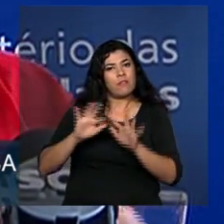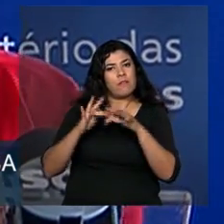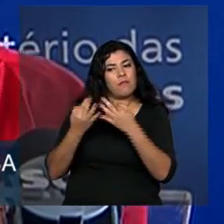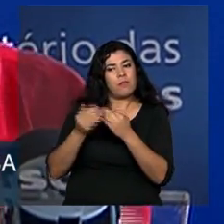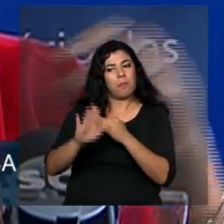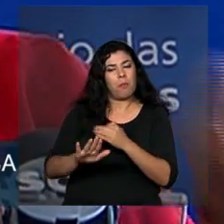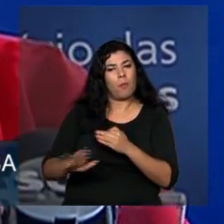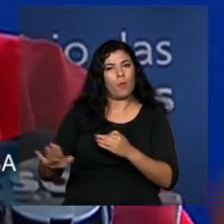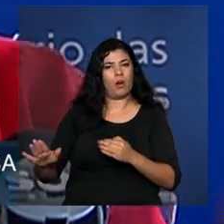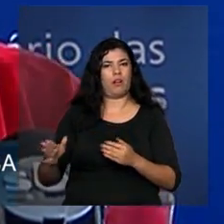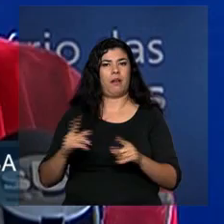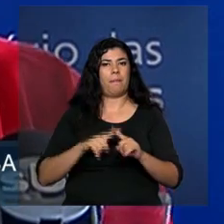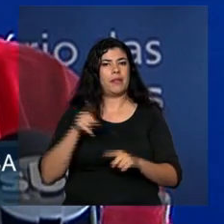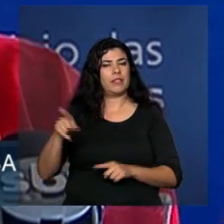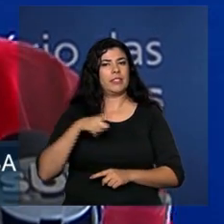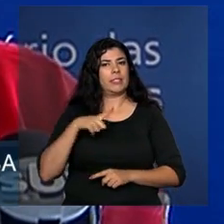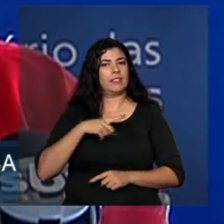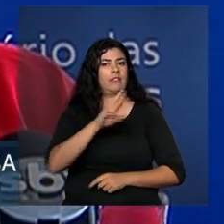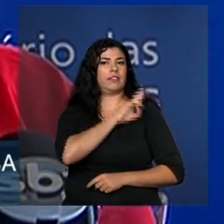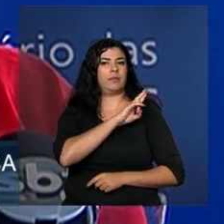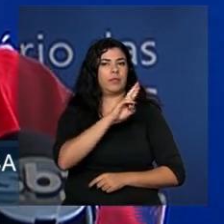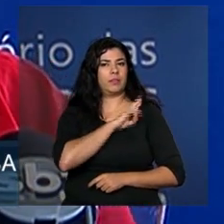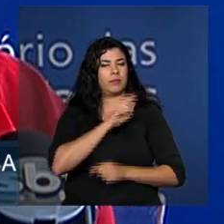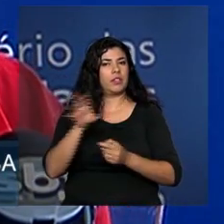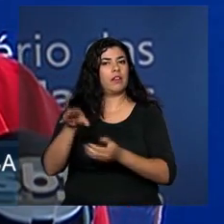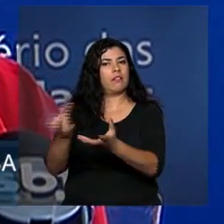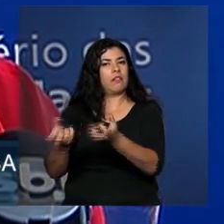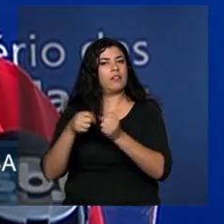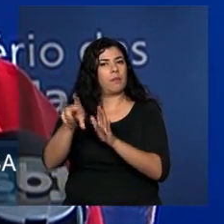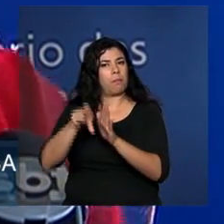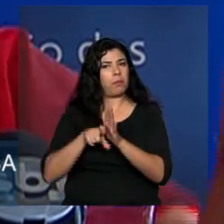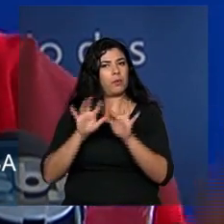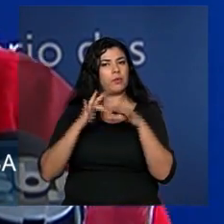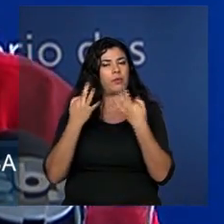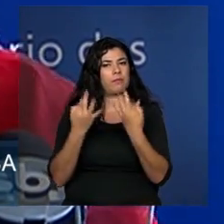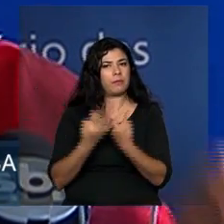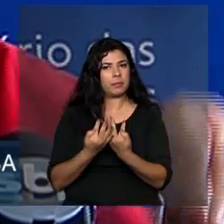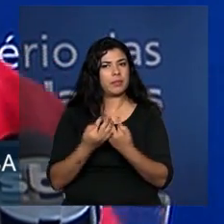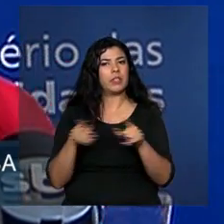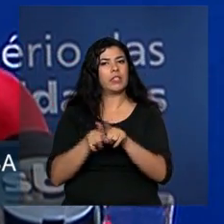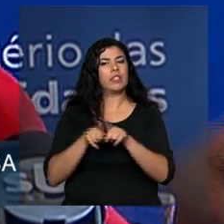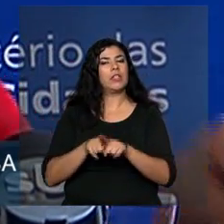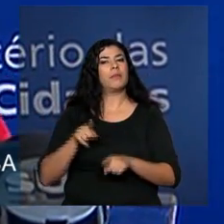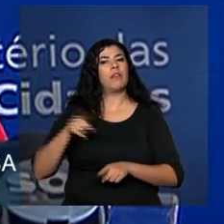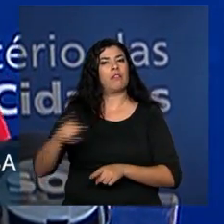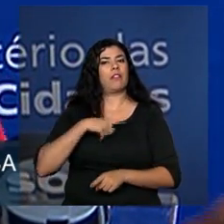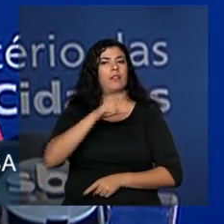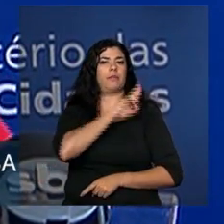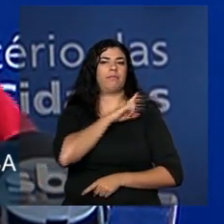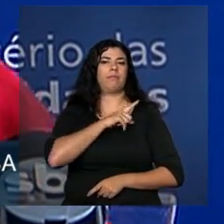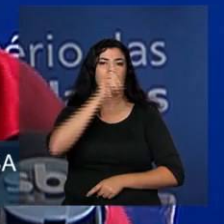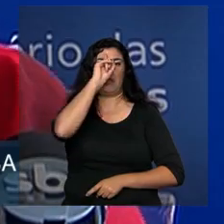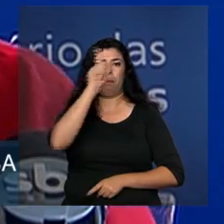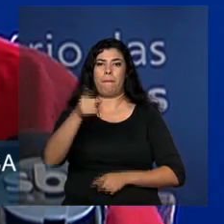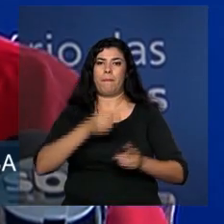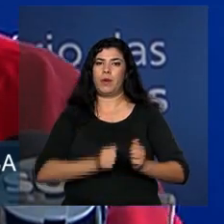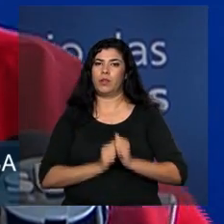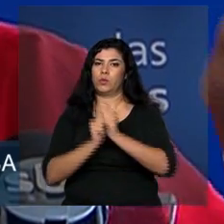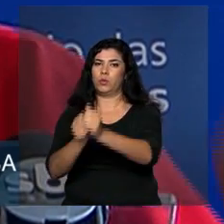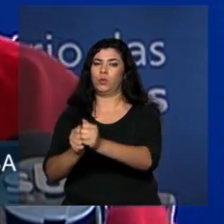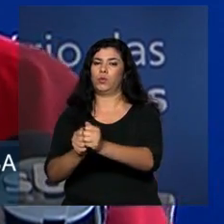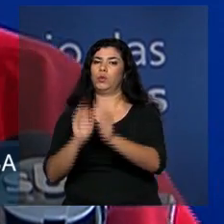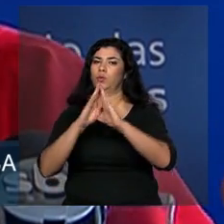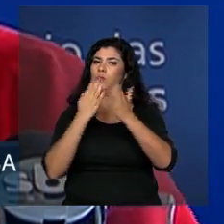crianças. Agora, ela tem de mandar as crianças dela para a escola para receber. Porque é isso que faz com que esse programa Bolsa